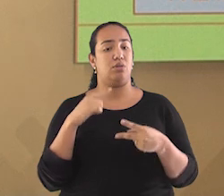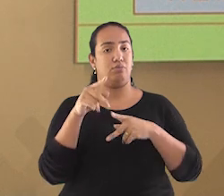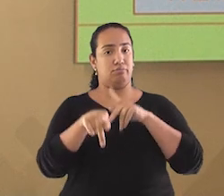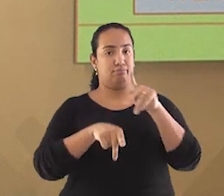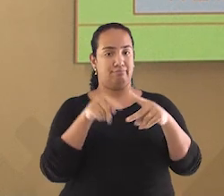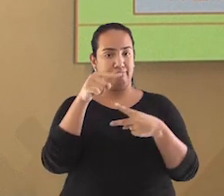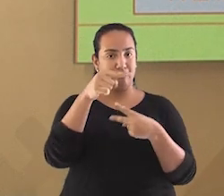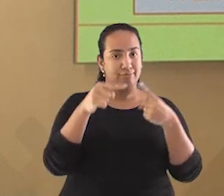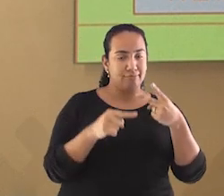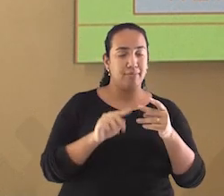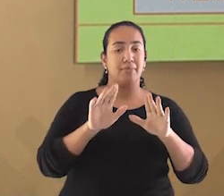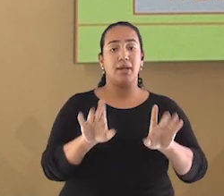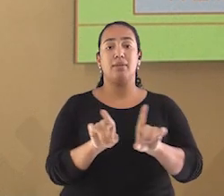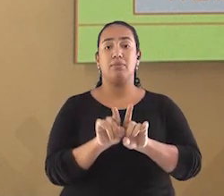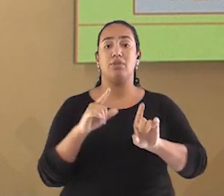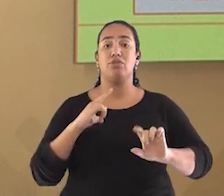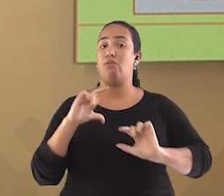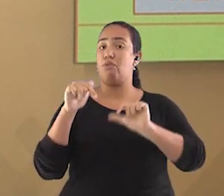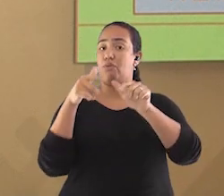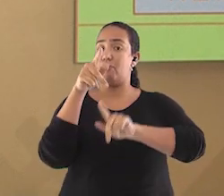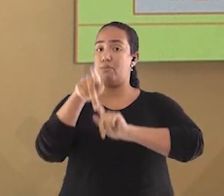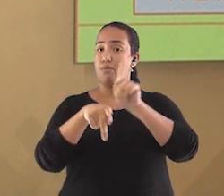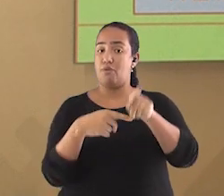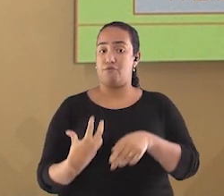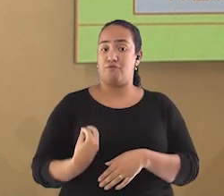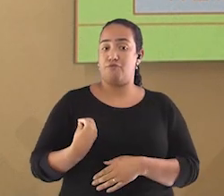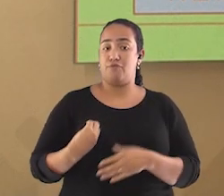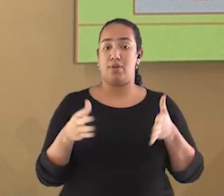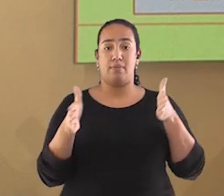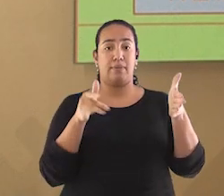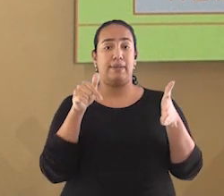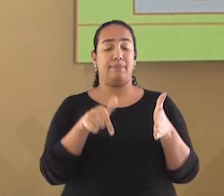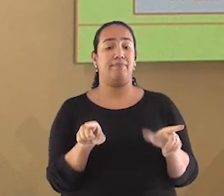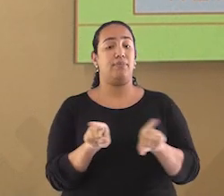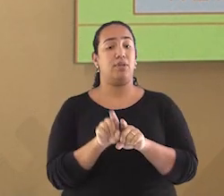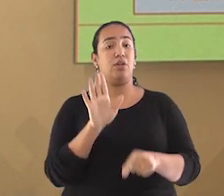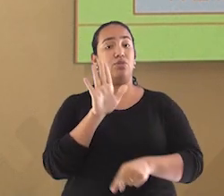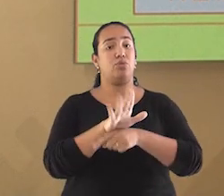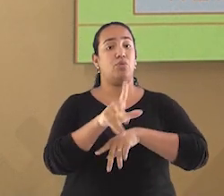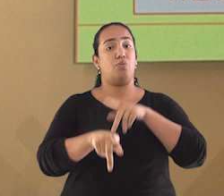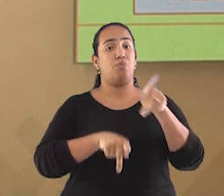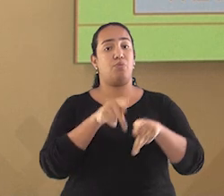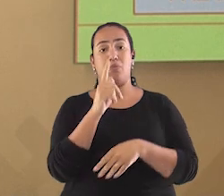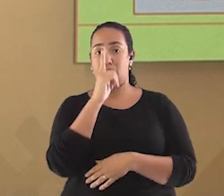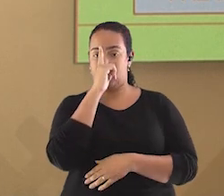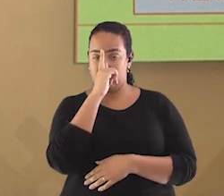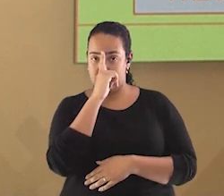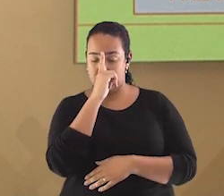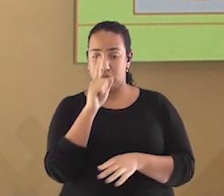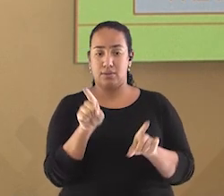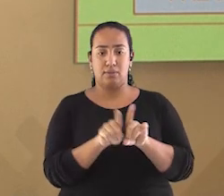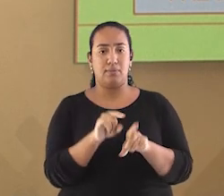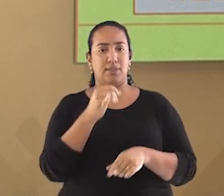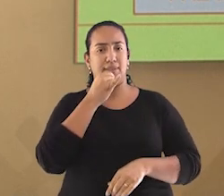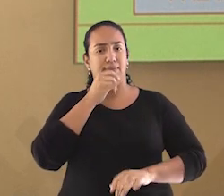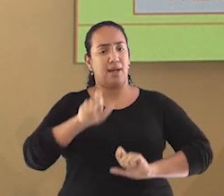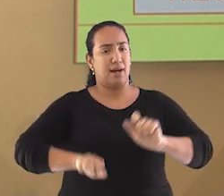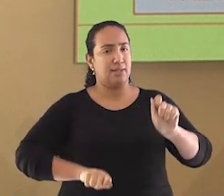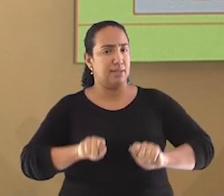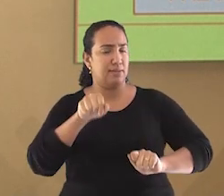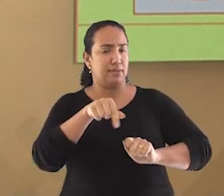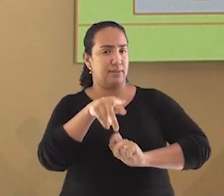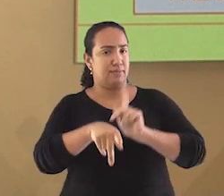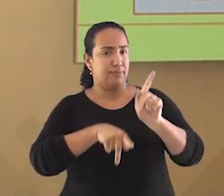os outros povos que habitavam a Grécia nesse período contribuíram para a formação do povo grego. A administração política da ilha de